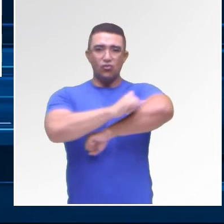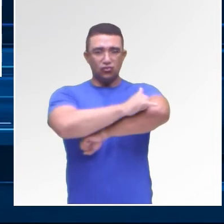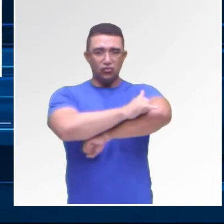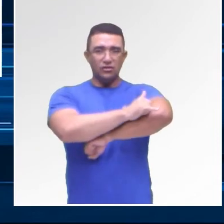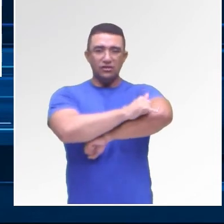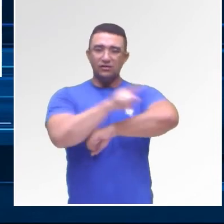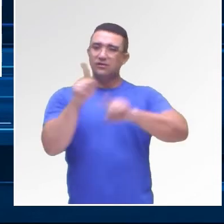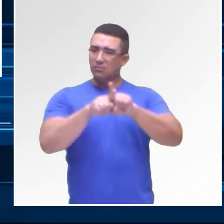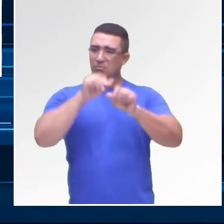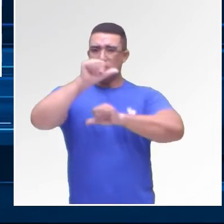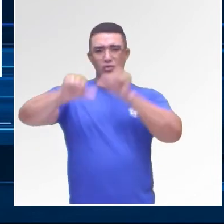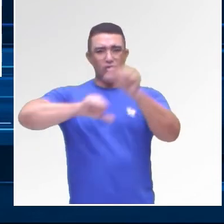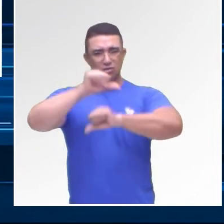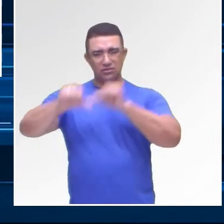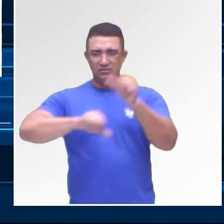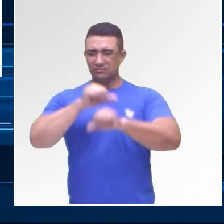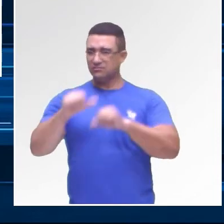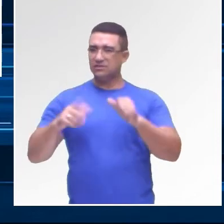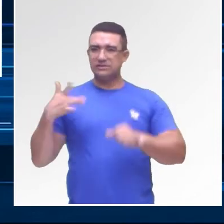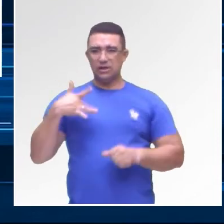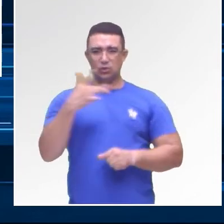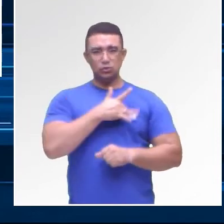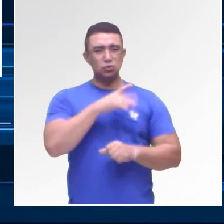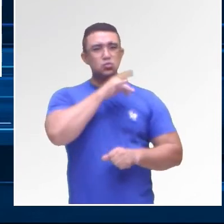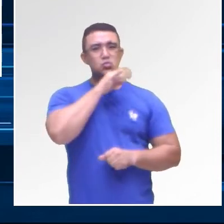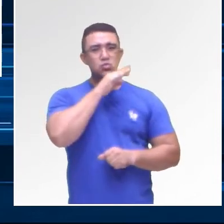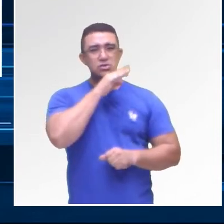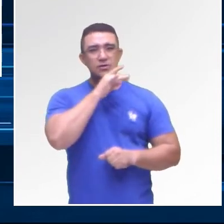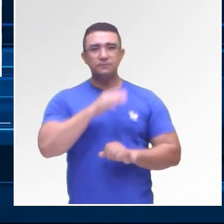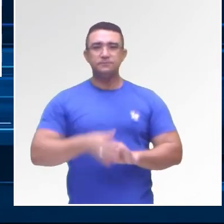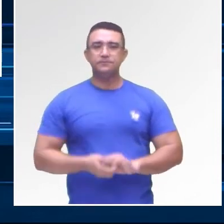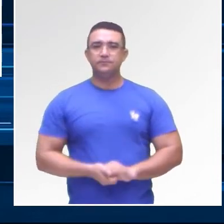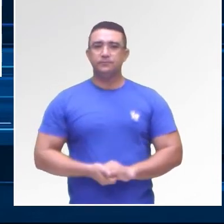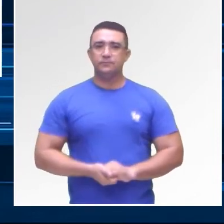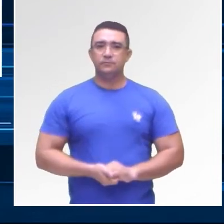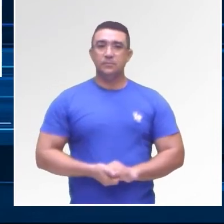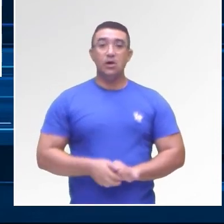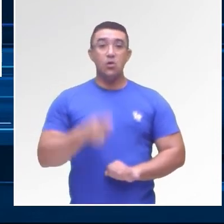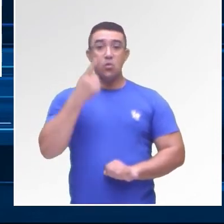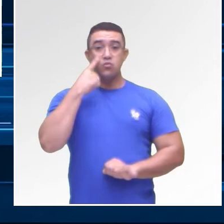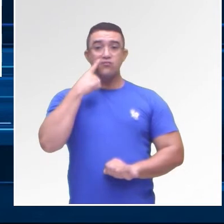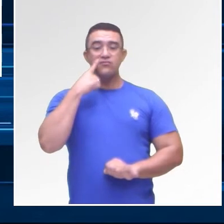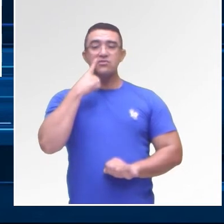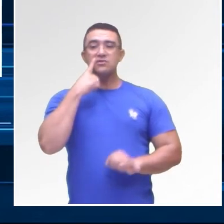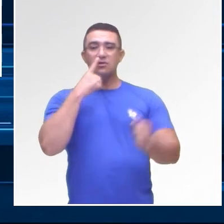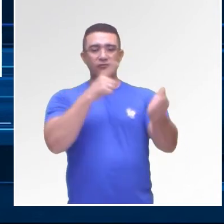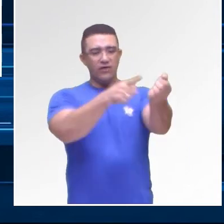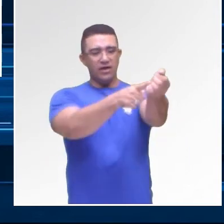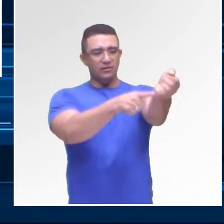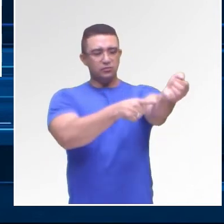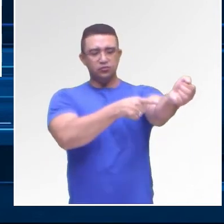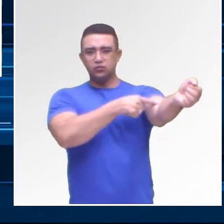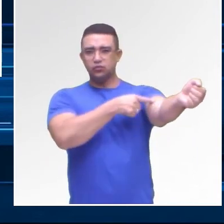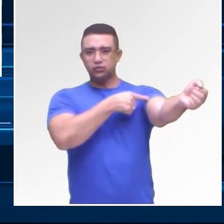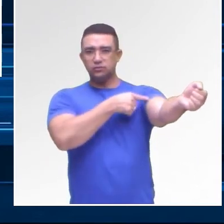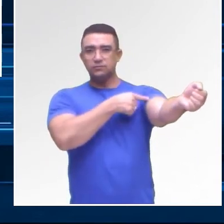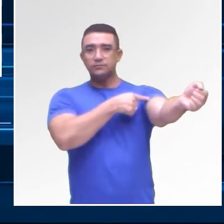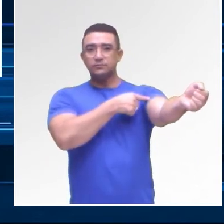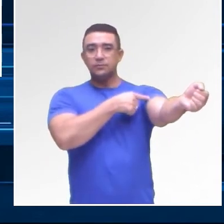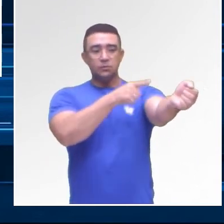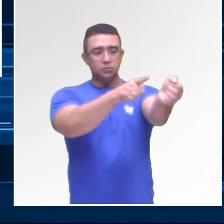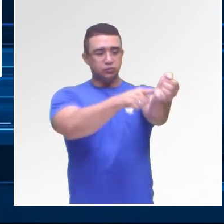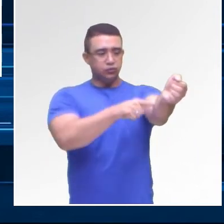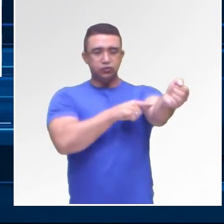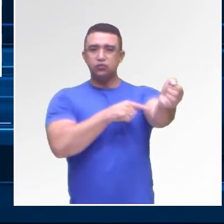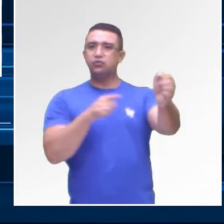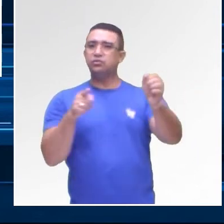nossa saúde. Então, nós temos aqui a imagem de uma artéria, que vocês estão vendo aqui. E por essa artéria, nós